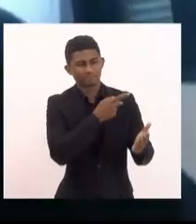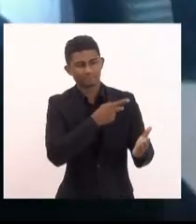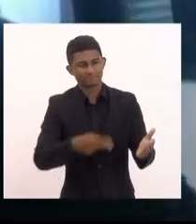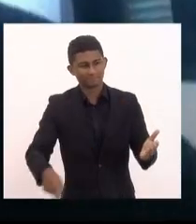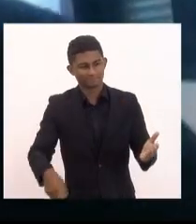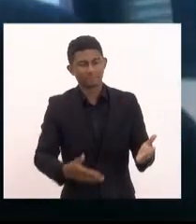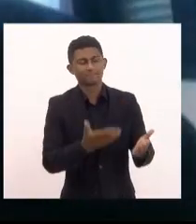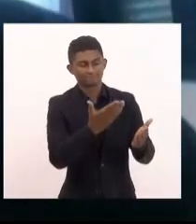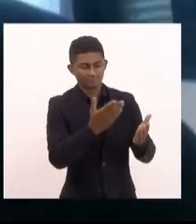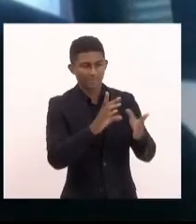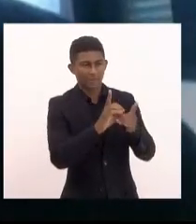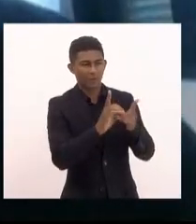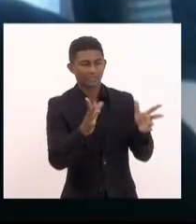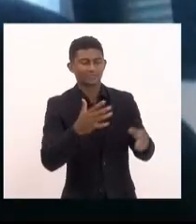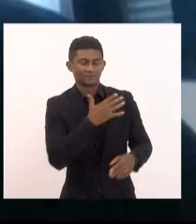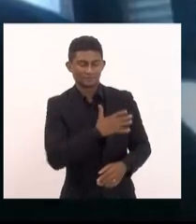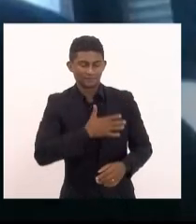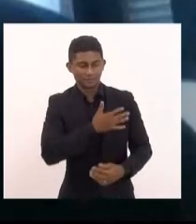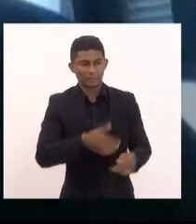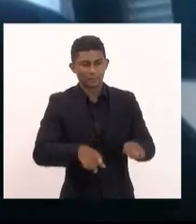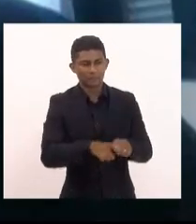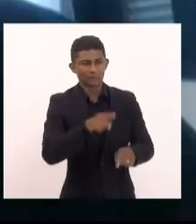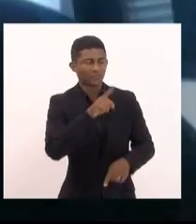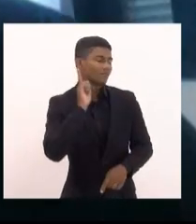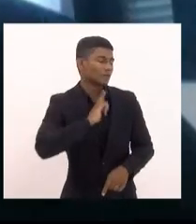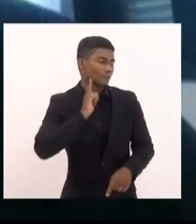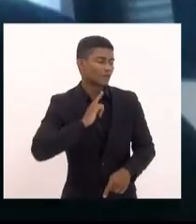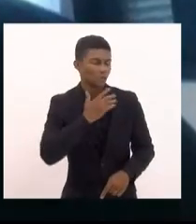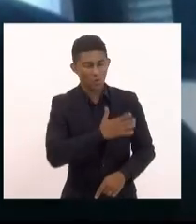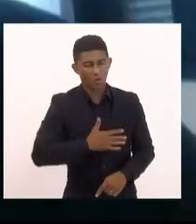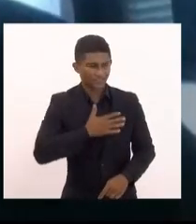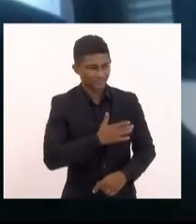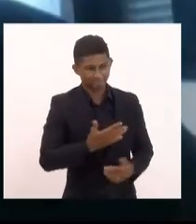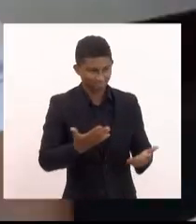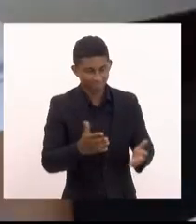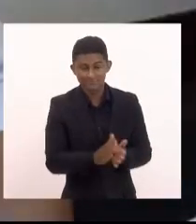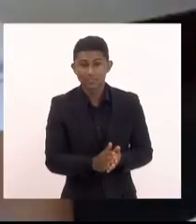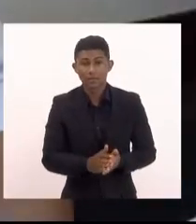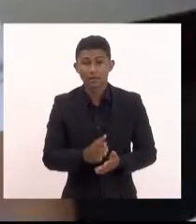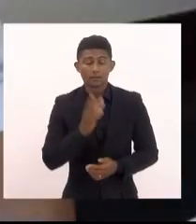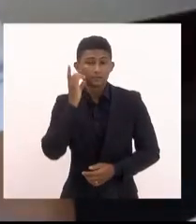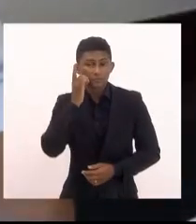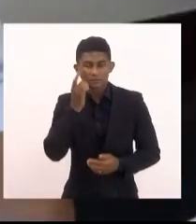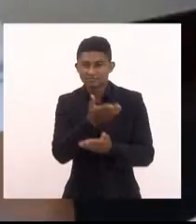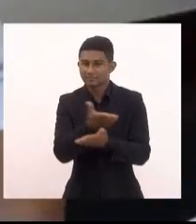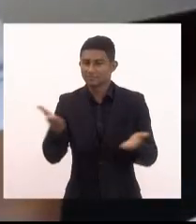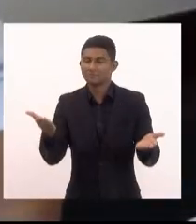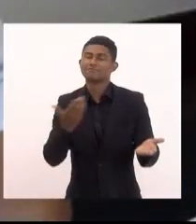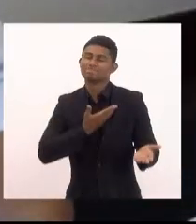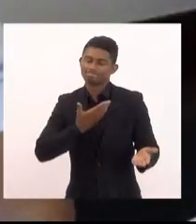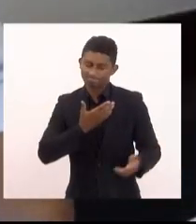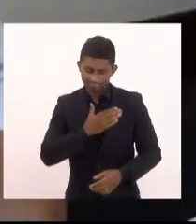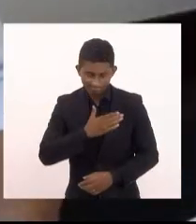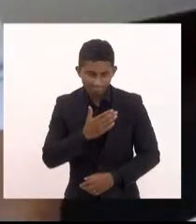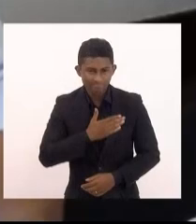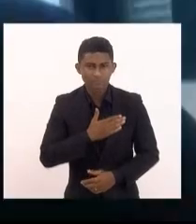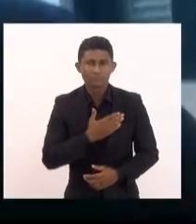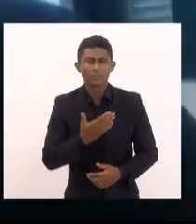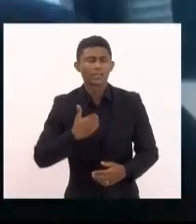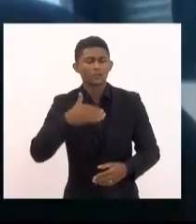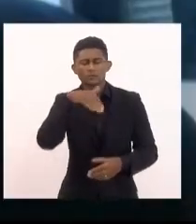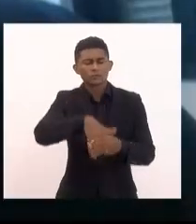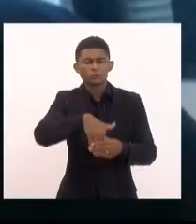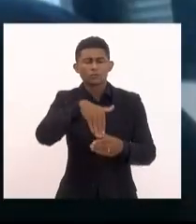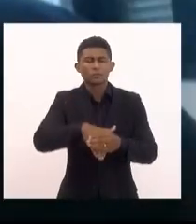André Siciliano. Deputados, deputadas, meus parceiros. Então, eu queria declarar o